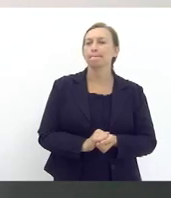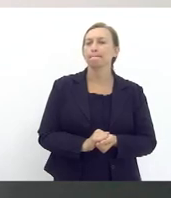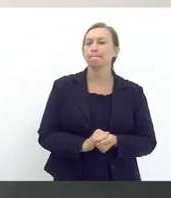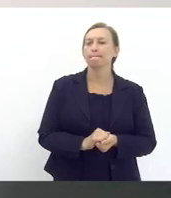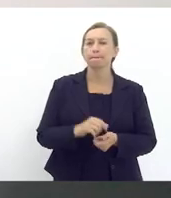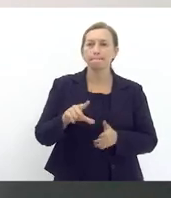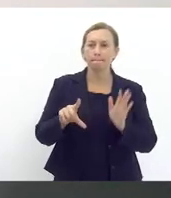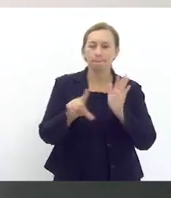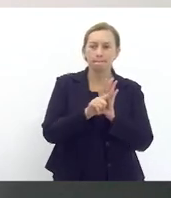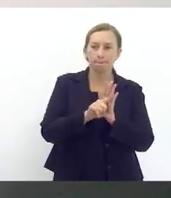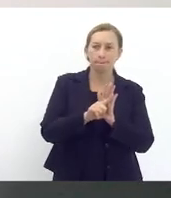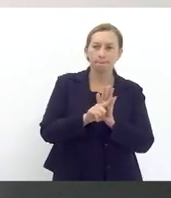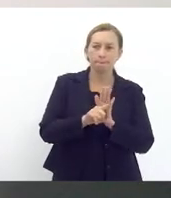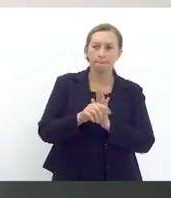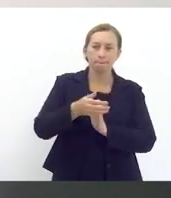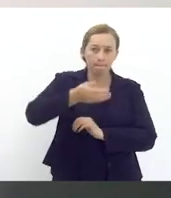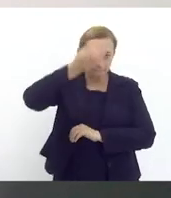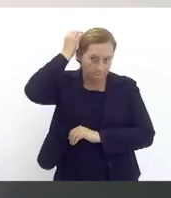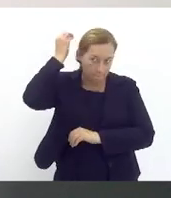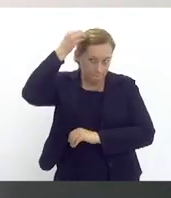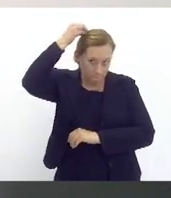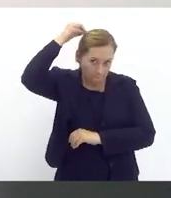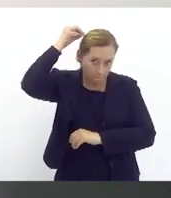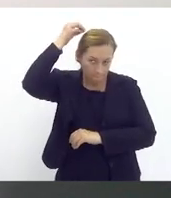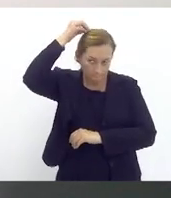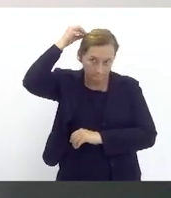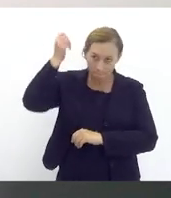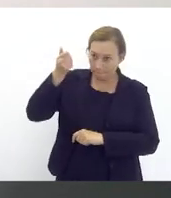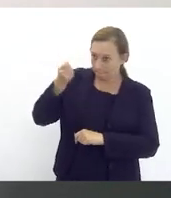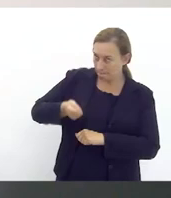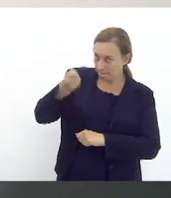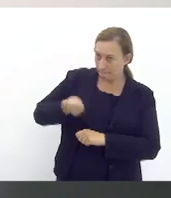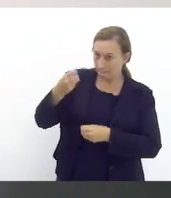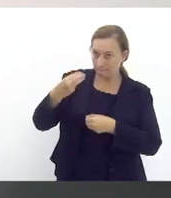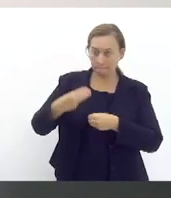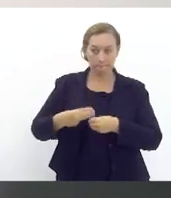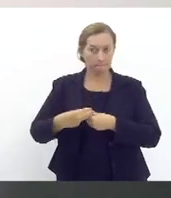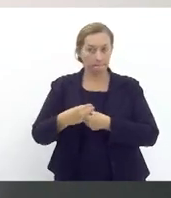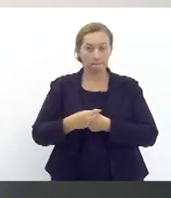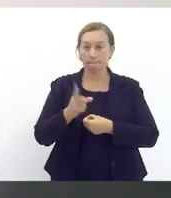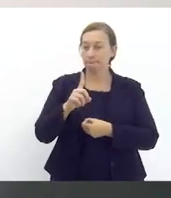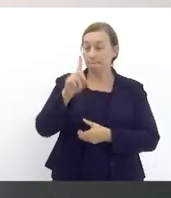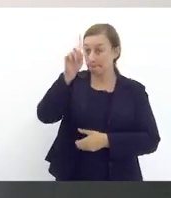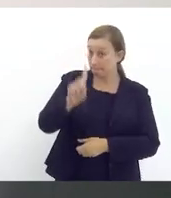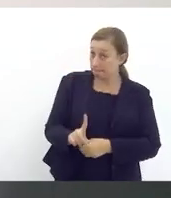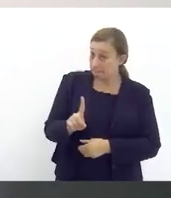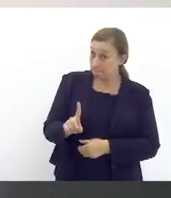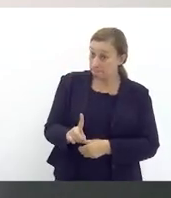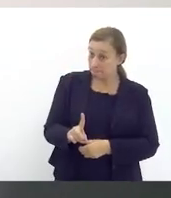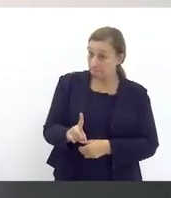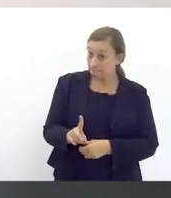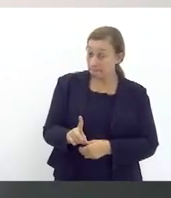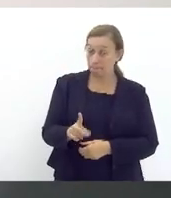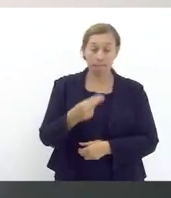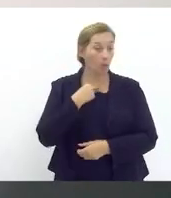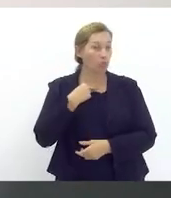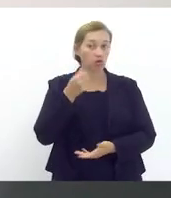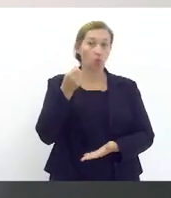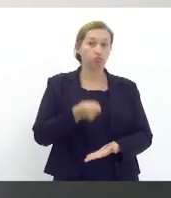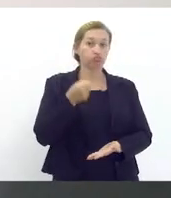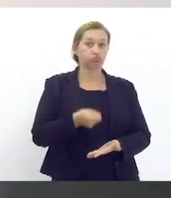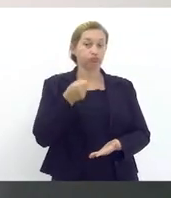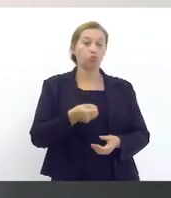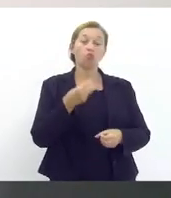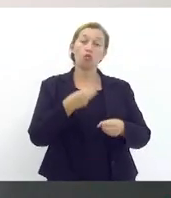Paulo Gustavo não é uma obrigação dos Municípios é um direito dos Municípios a gente não tem condições de obrigar que